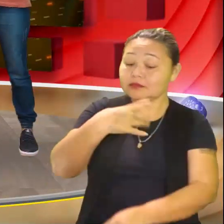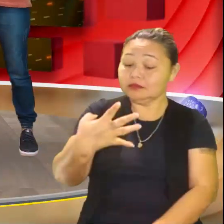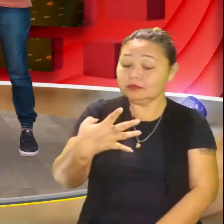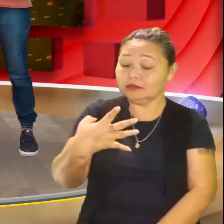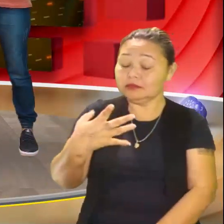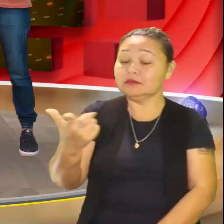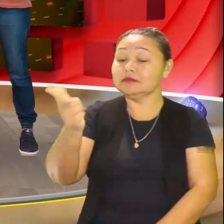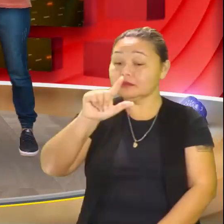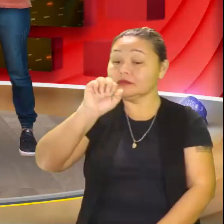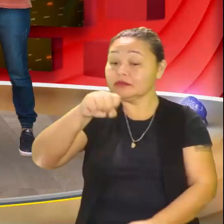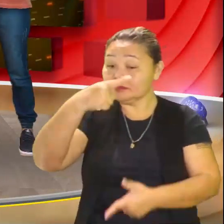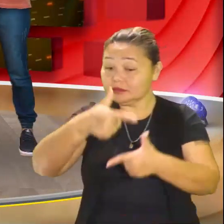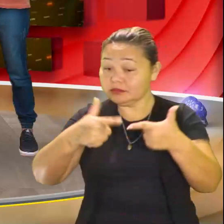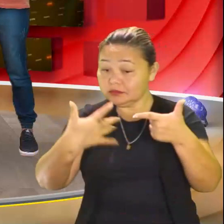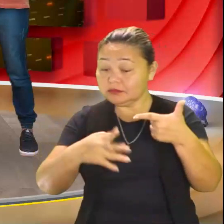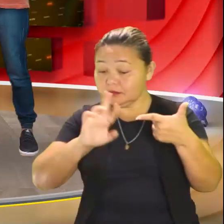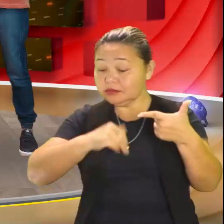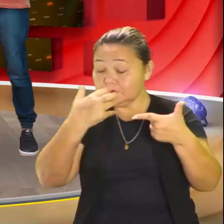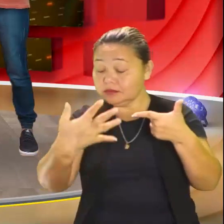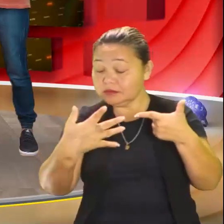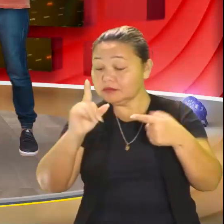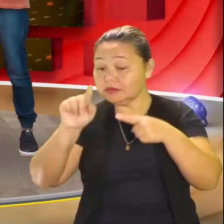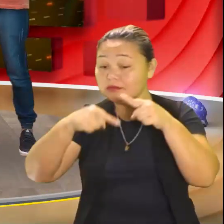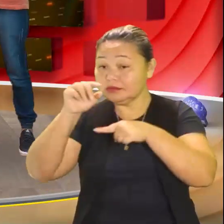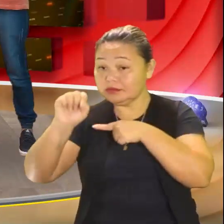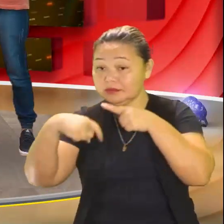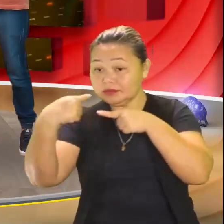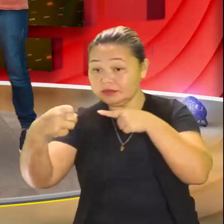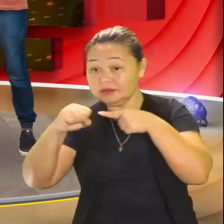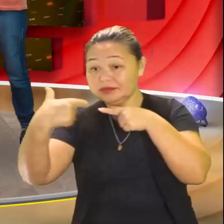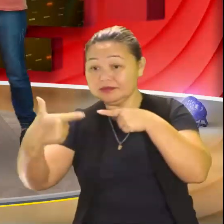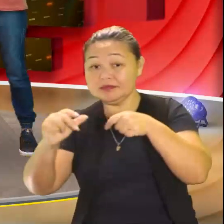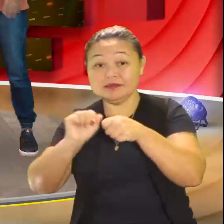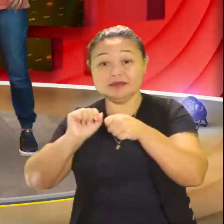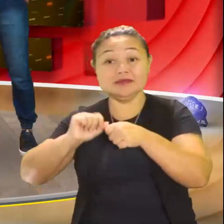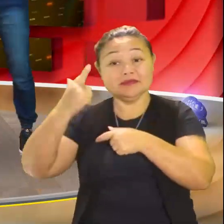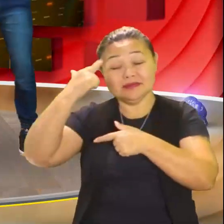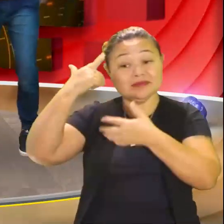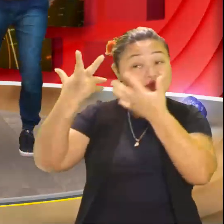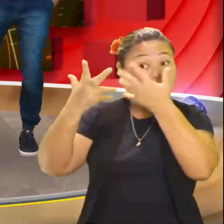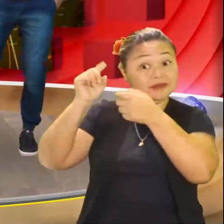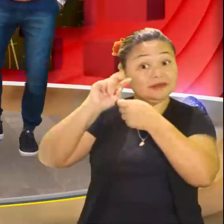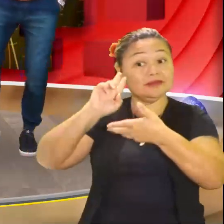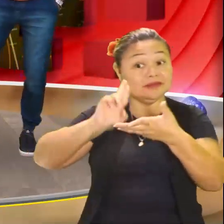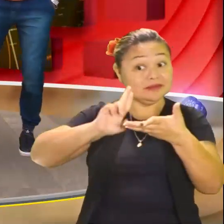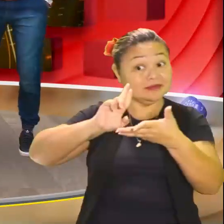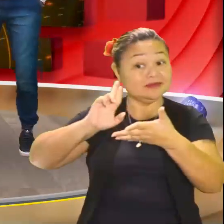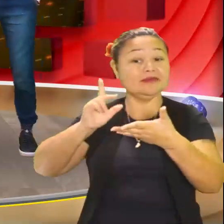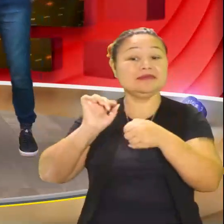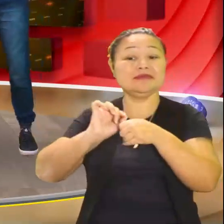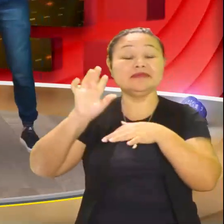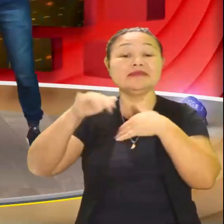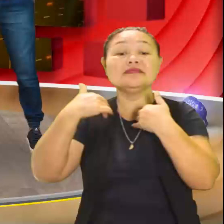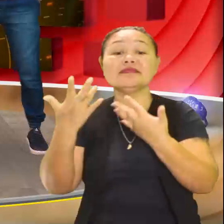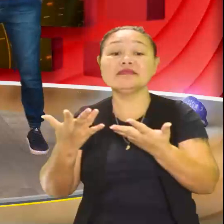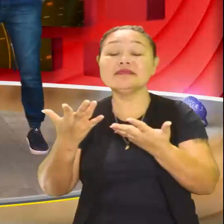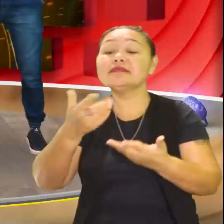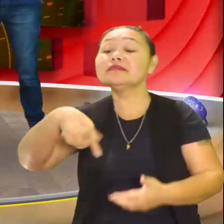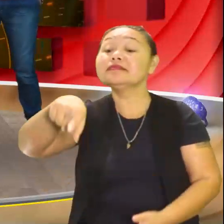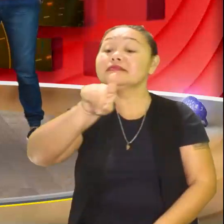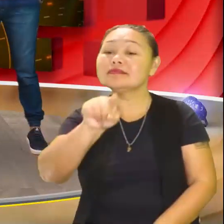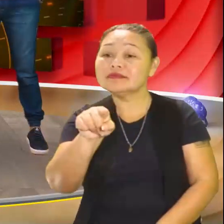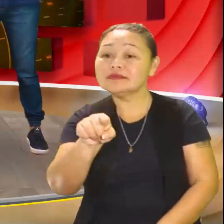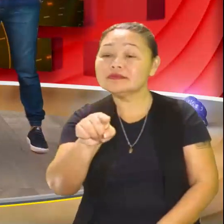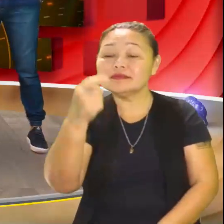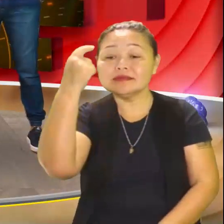deu 4. 8 dividido por 2 dá 4. Era pra ser 8 de novo, 2 e 4. Professor Maurício está na linha de raciocínio. Mas e